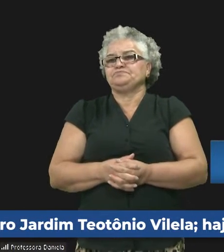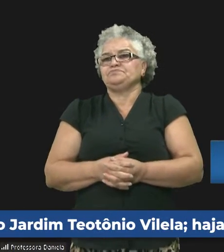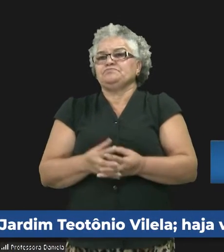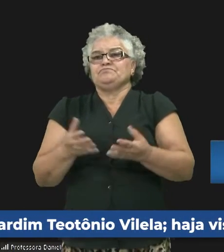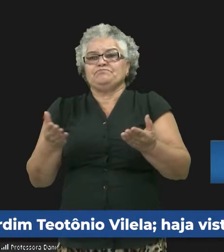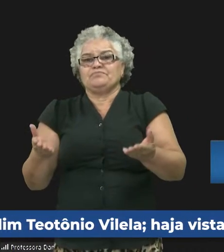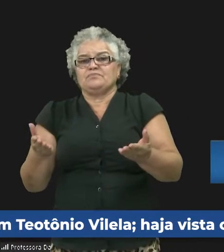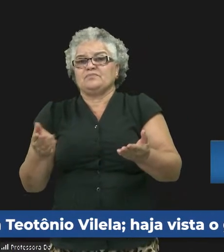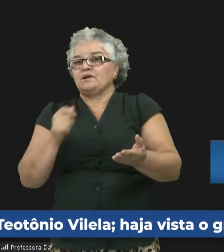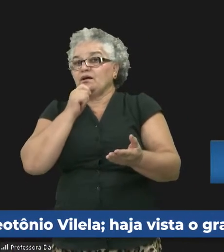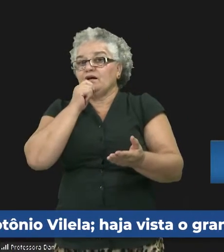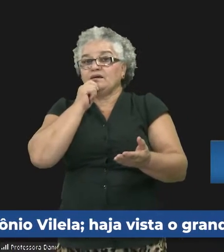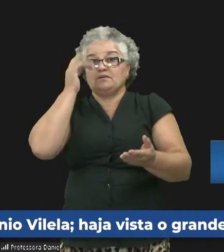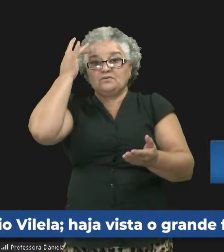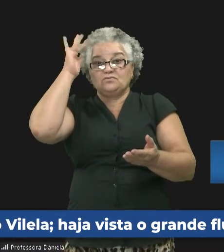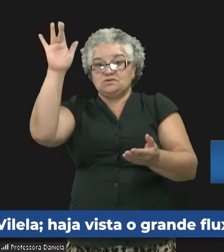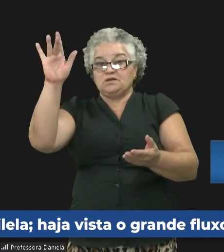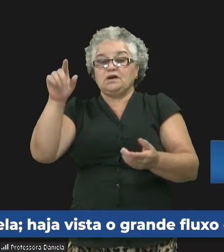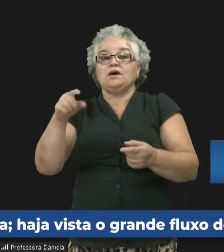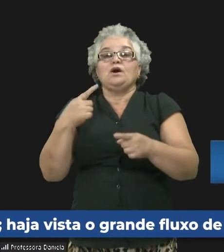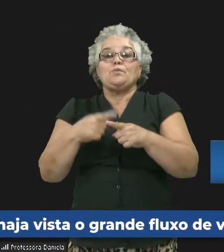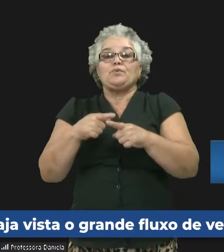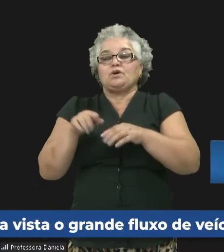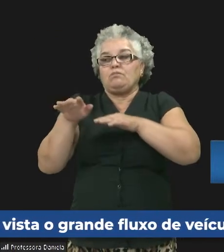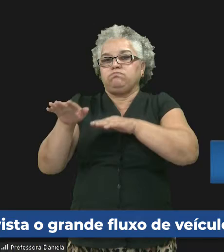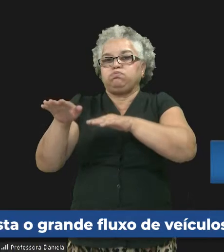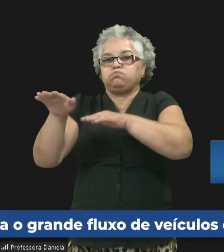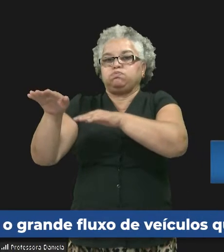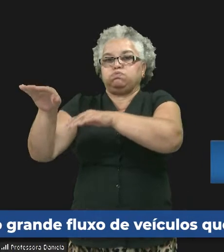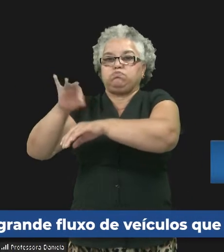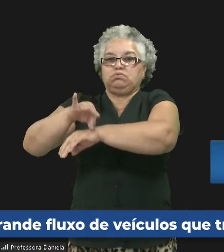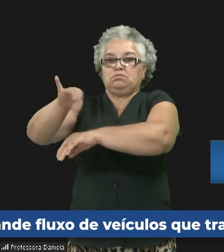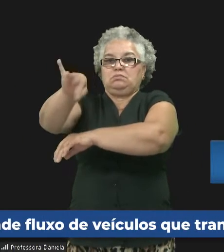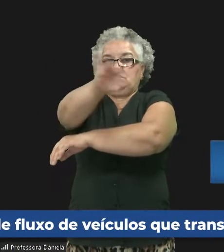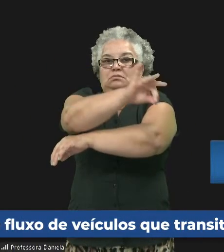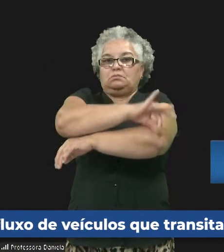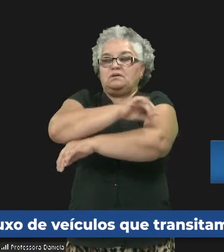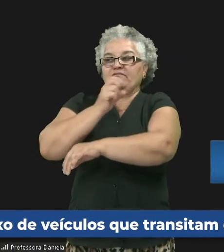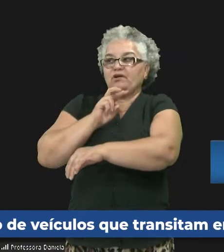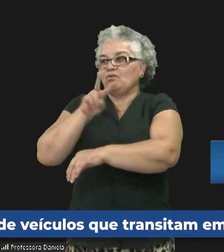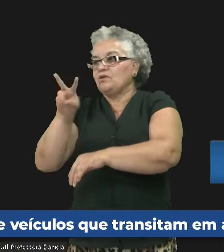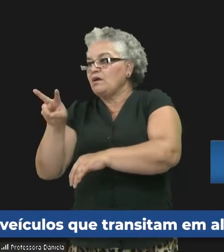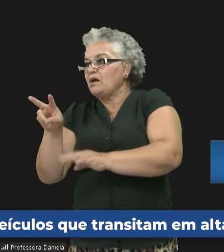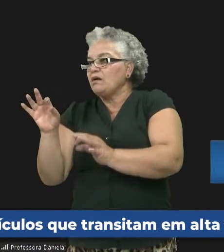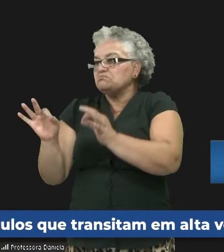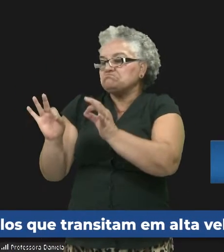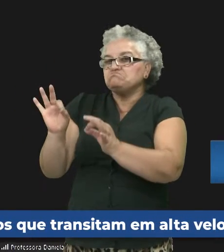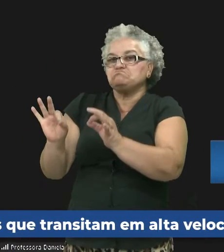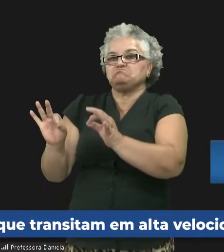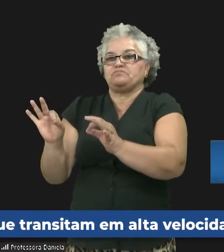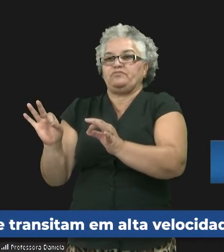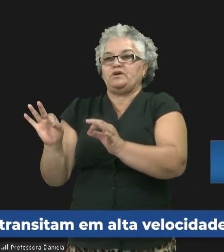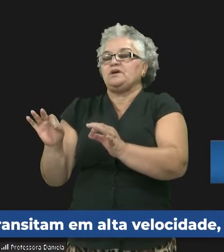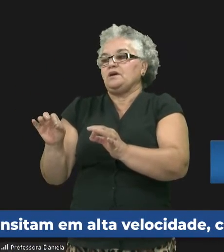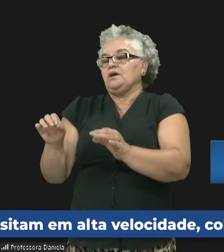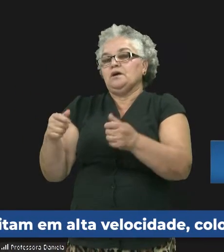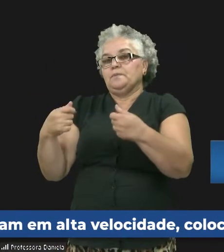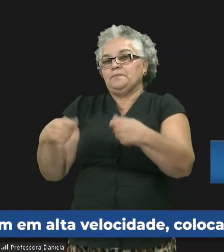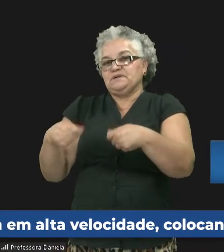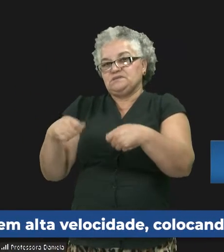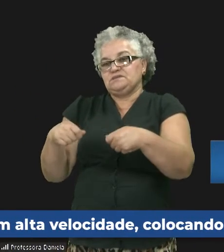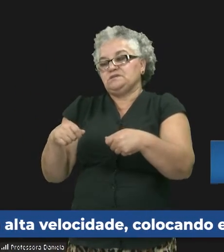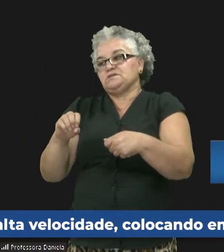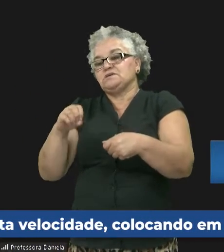nós não sabemos, é o engenheiro do trânsito que vai ali avaliar se realmente aquele local porta uma lombada,